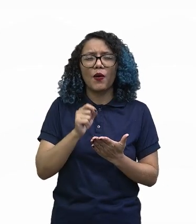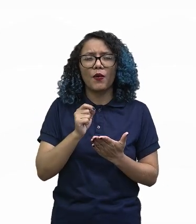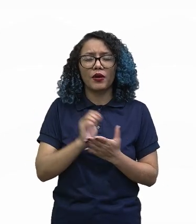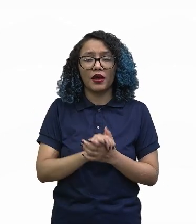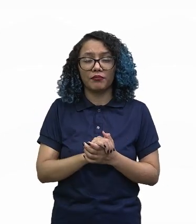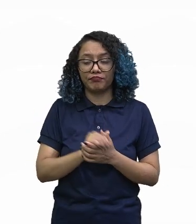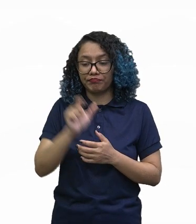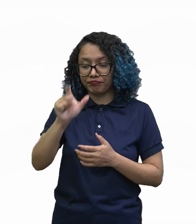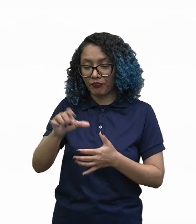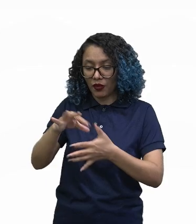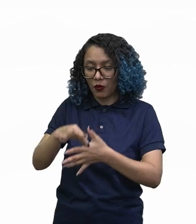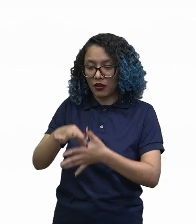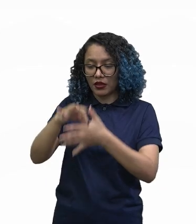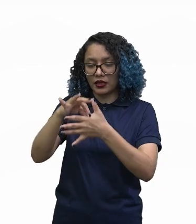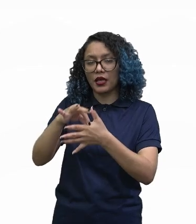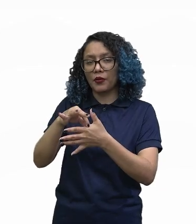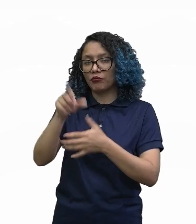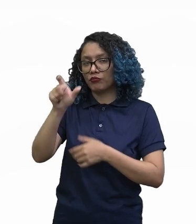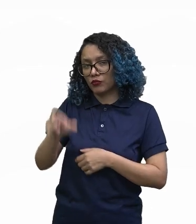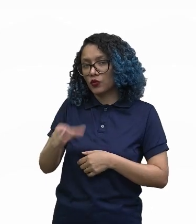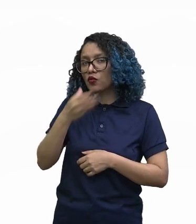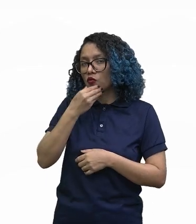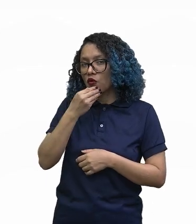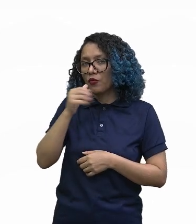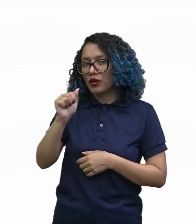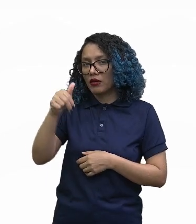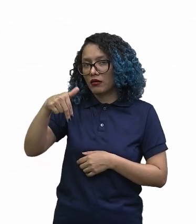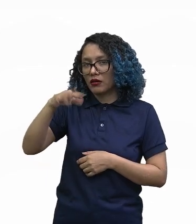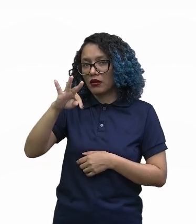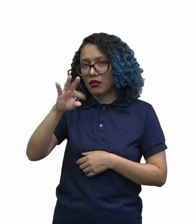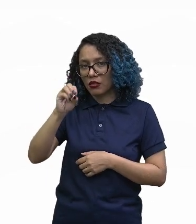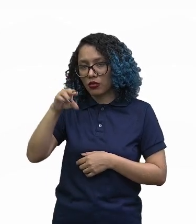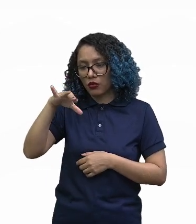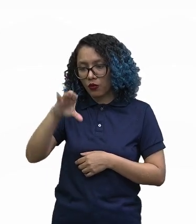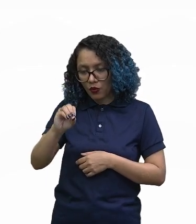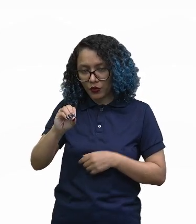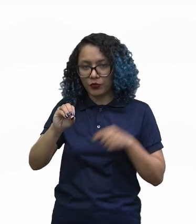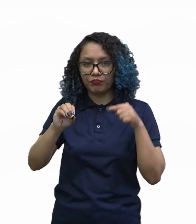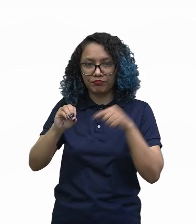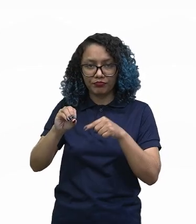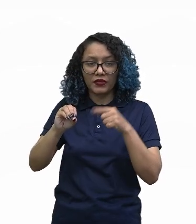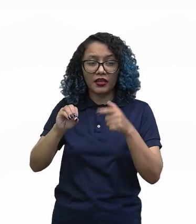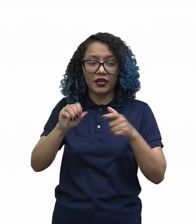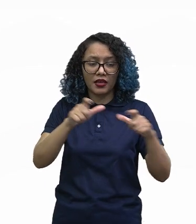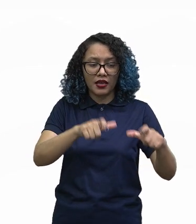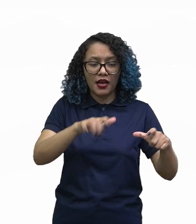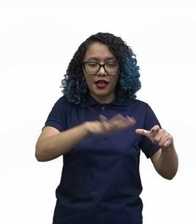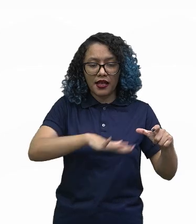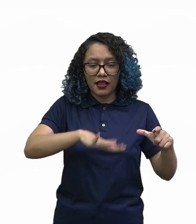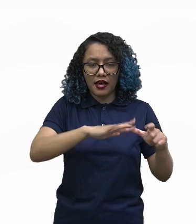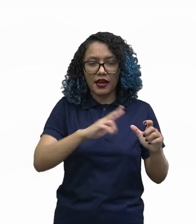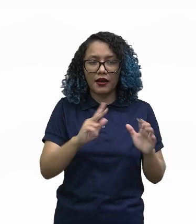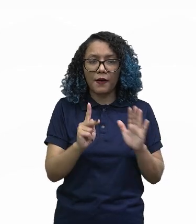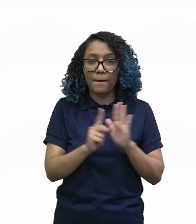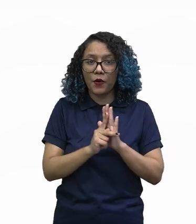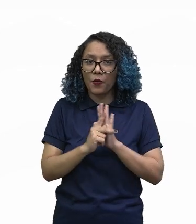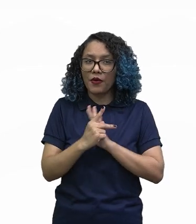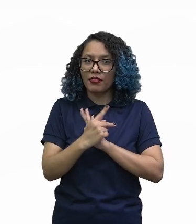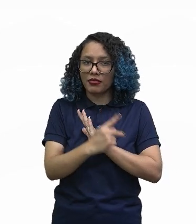líder religioso, que era o Antônio Conselheiro, e que aquela região, aquela porção de terra, era a